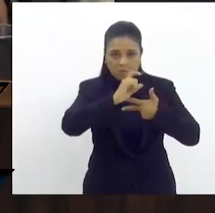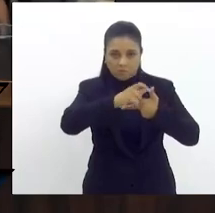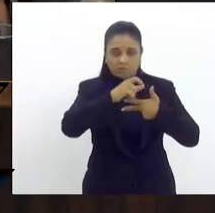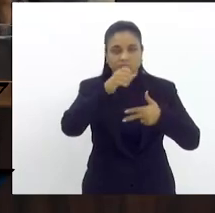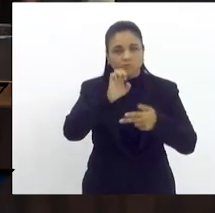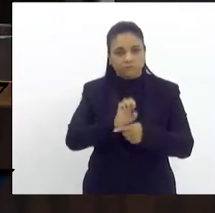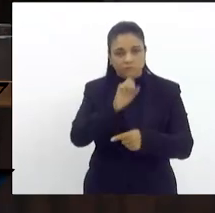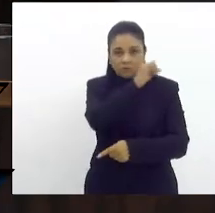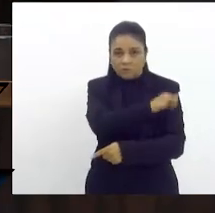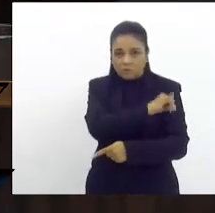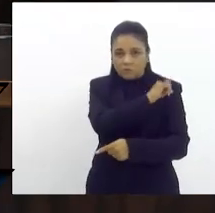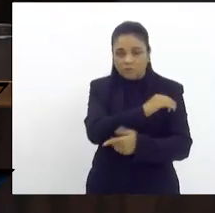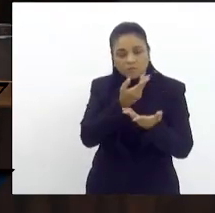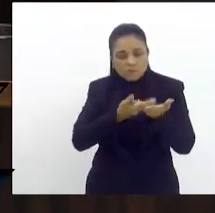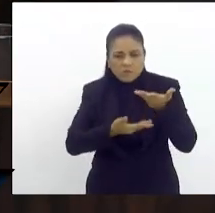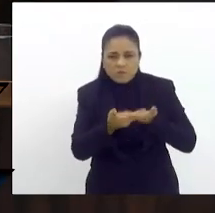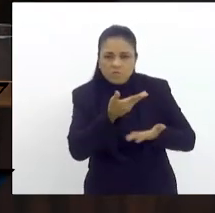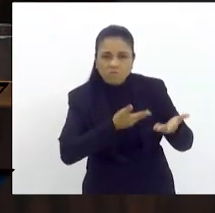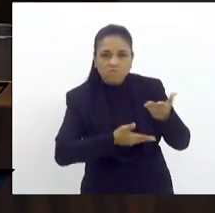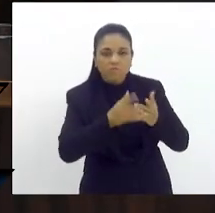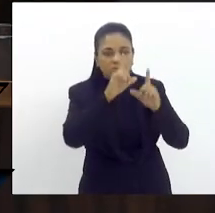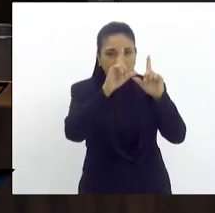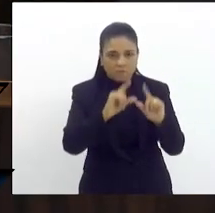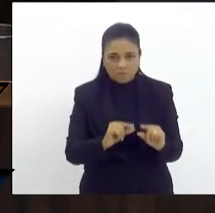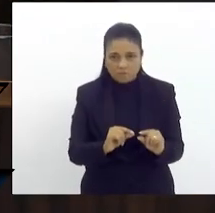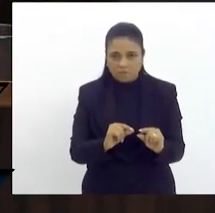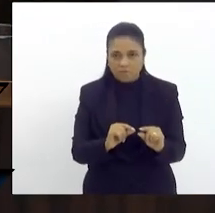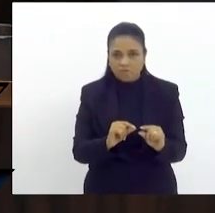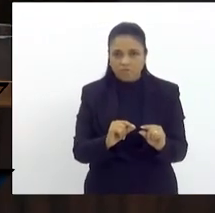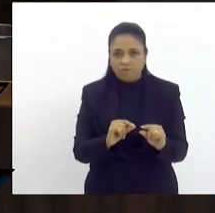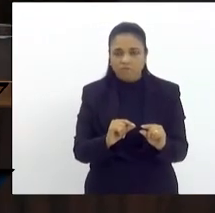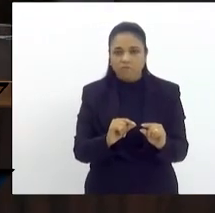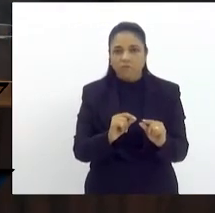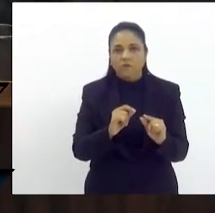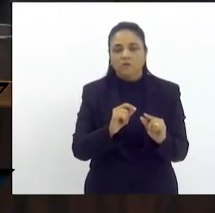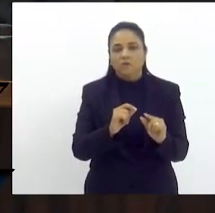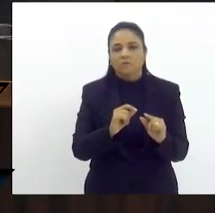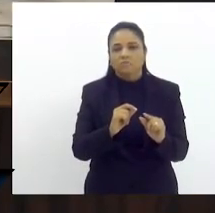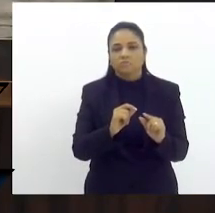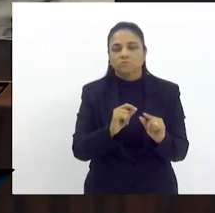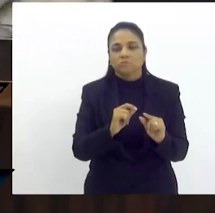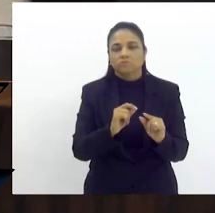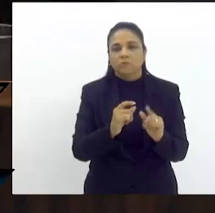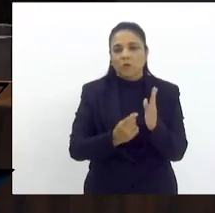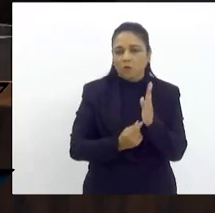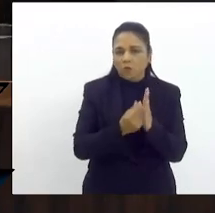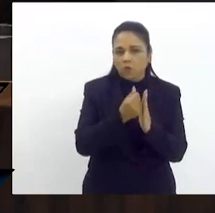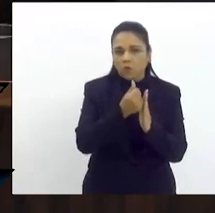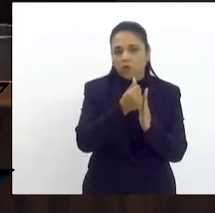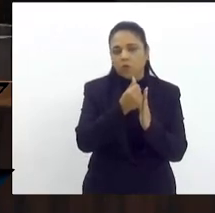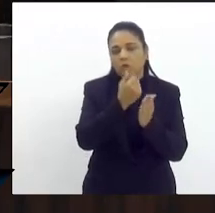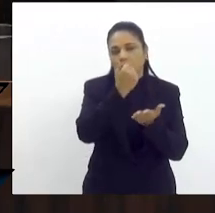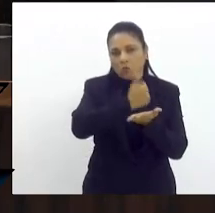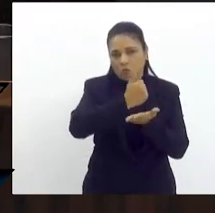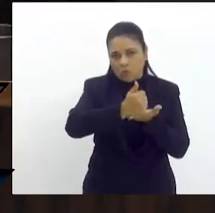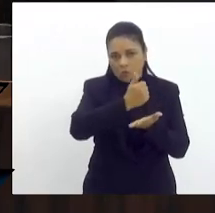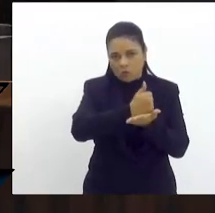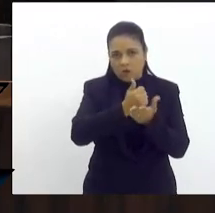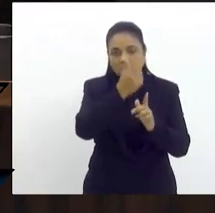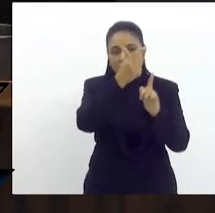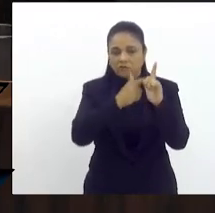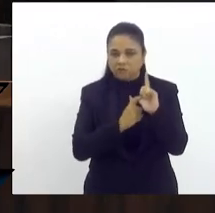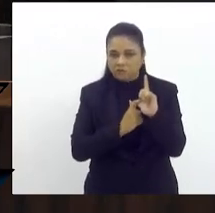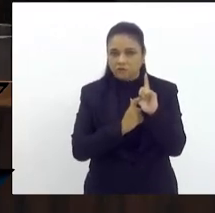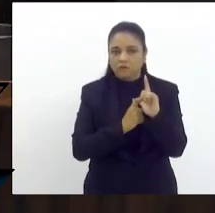a negociar a redução dos encargos dos contratos da dívida do